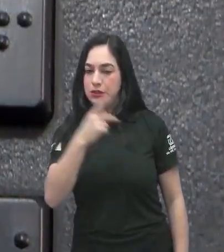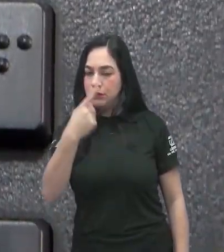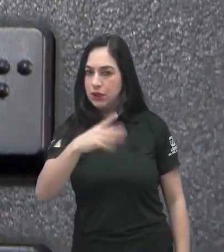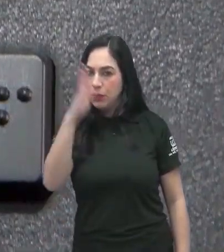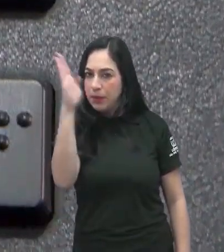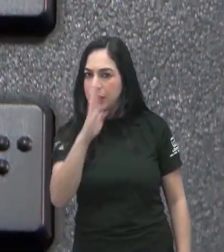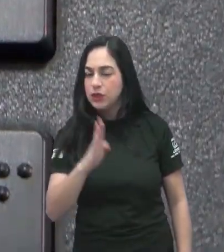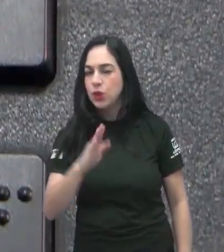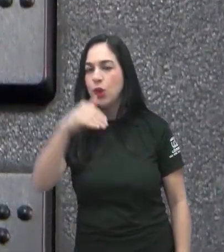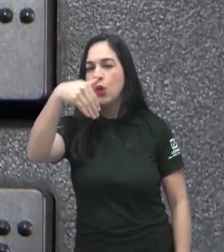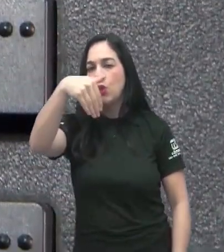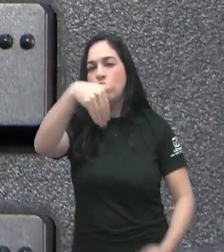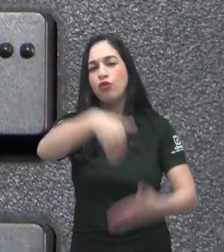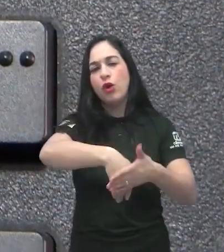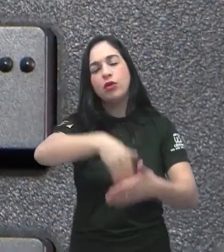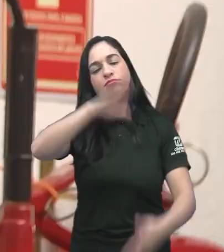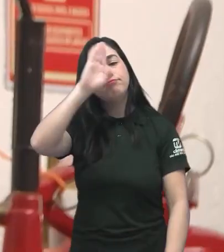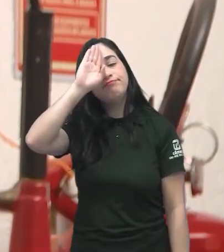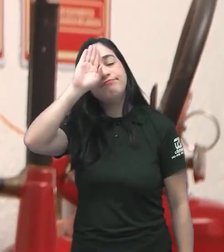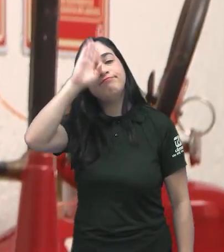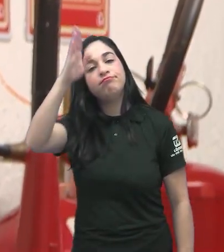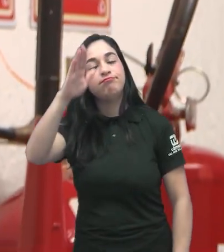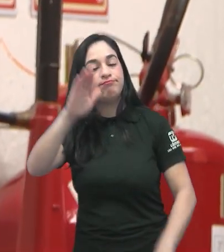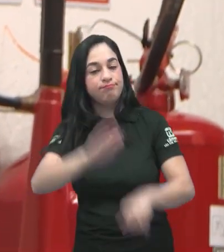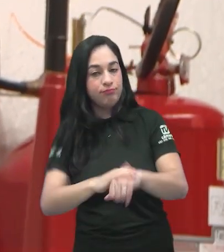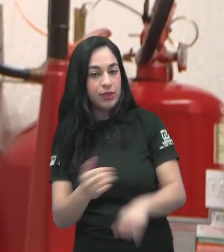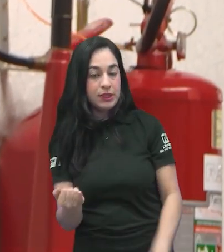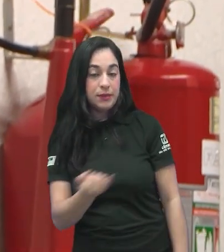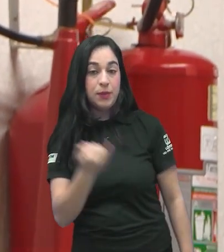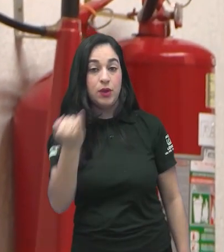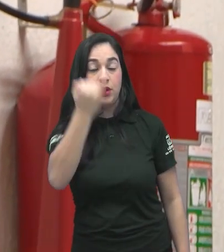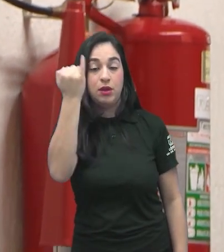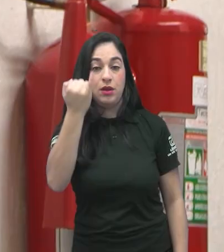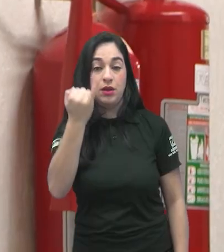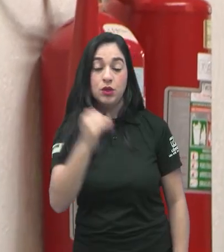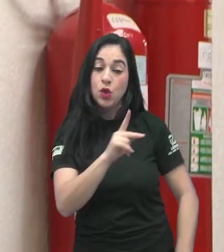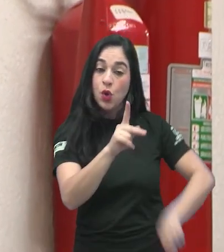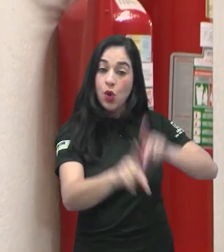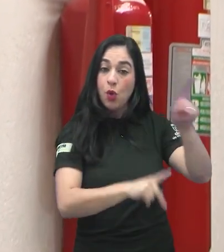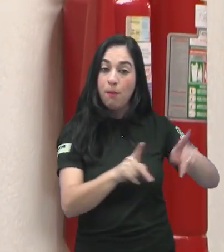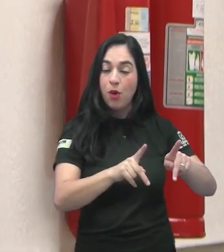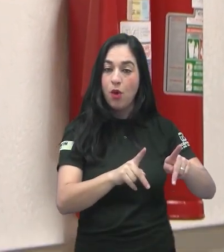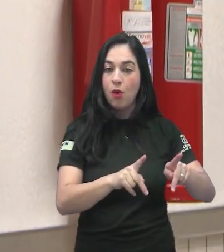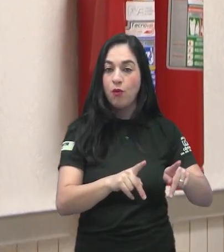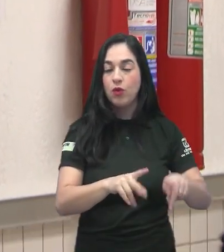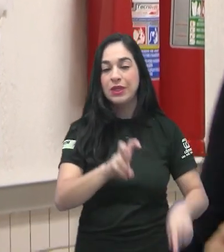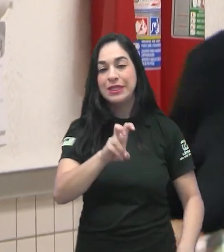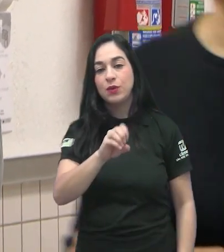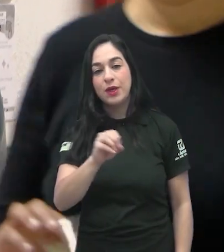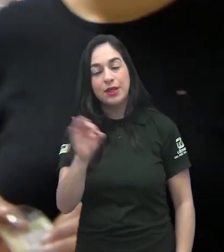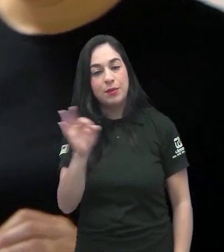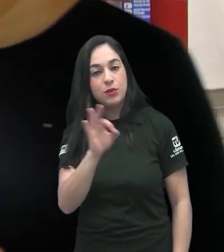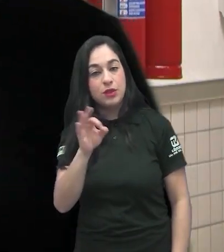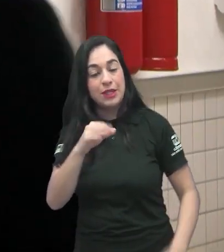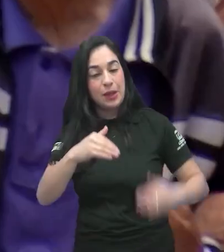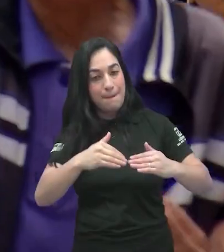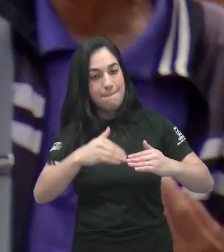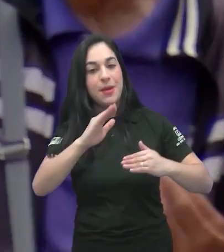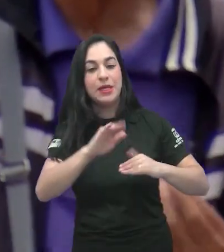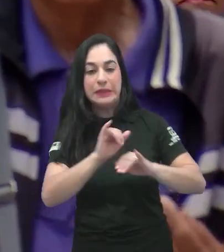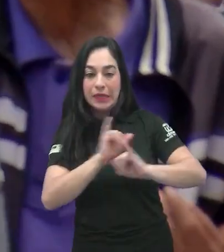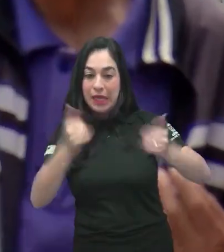da cidadania no Brasil. Mais da metade da população se declara preta ou